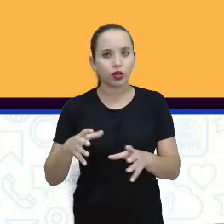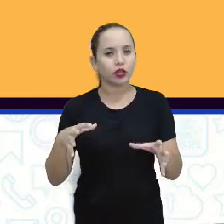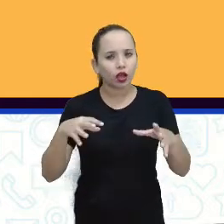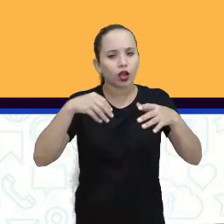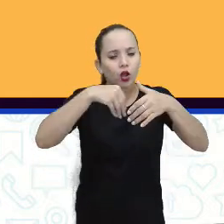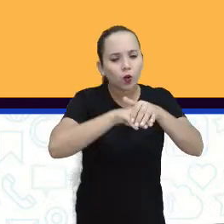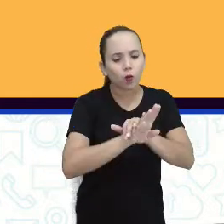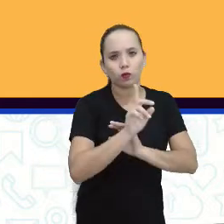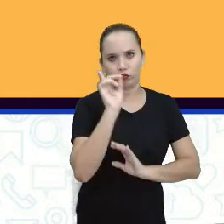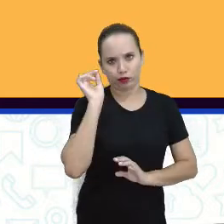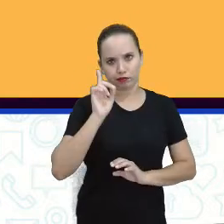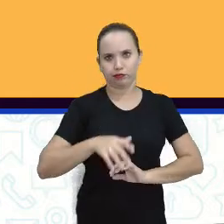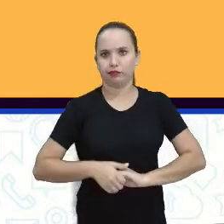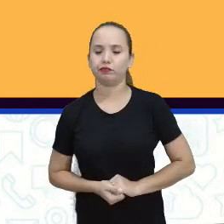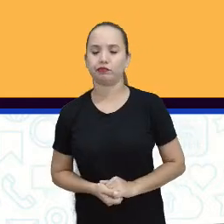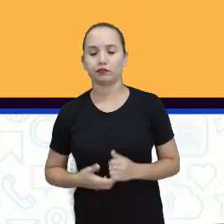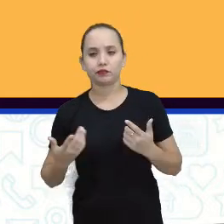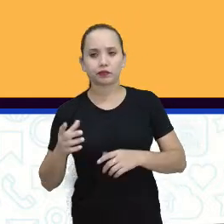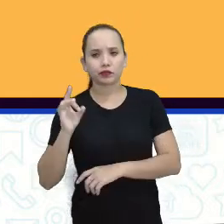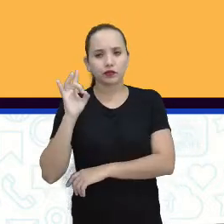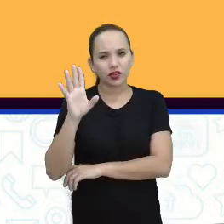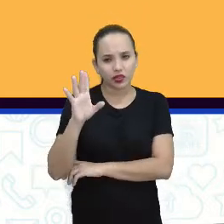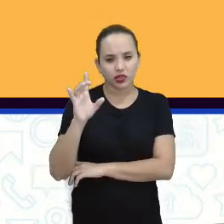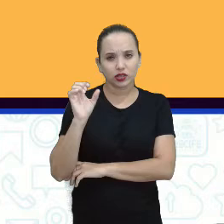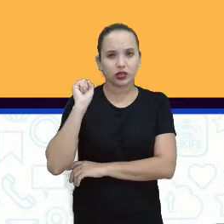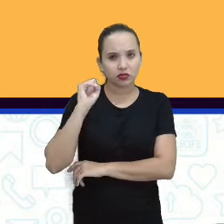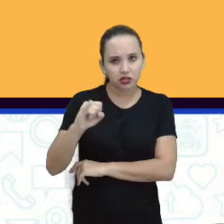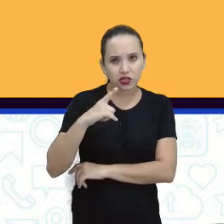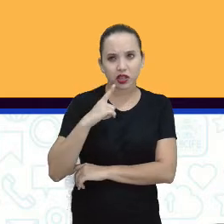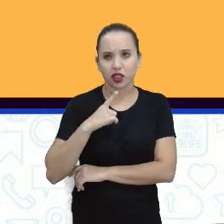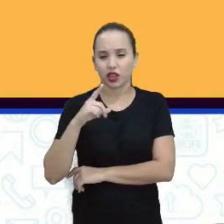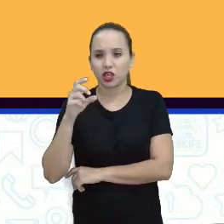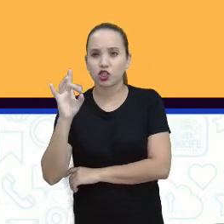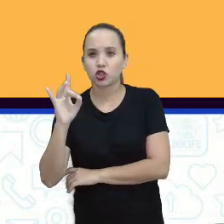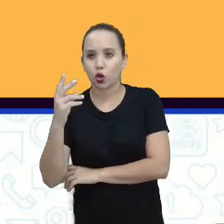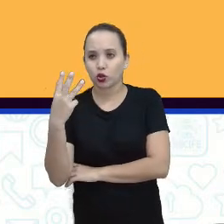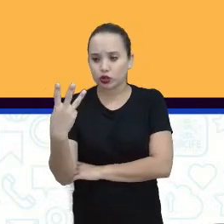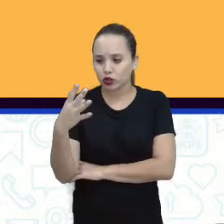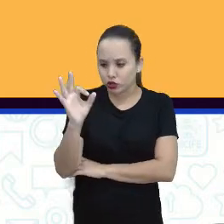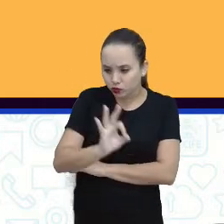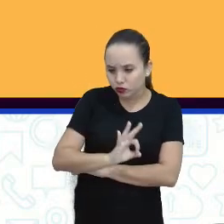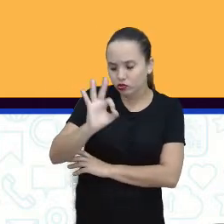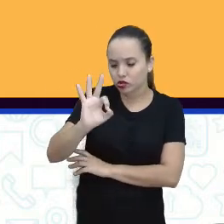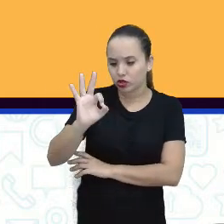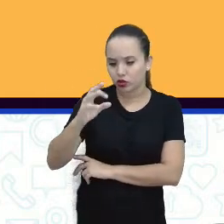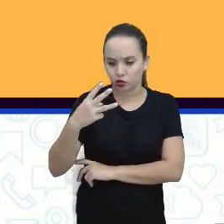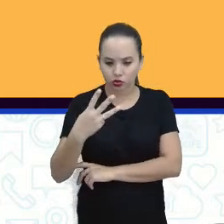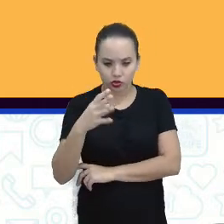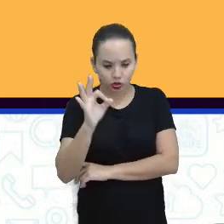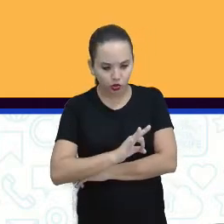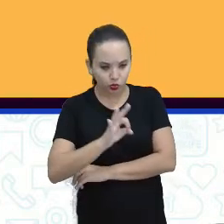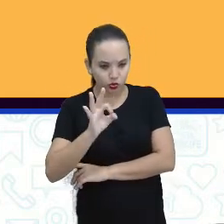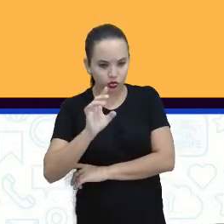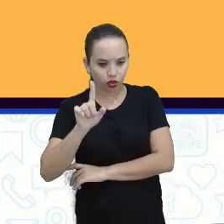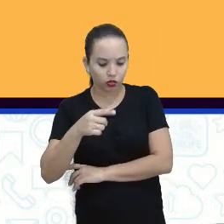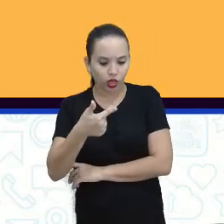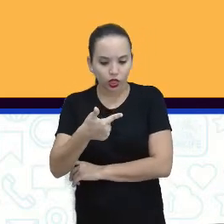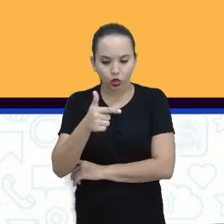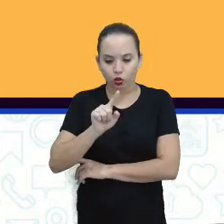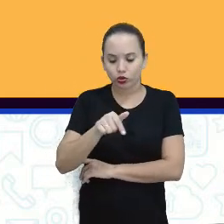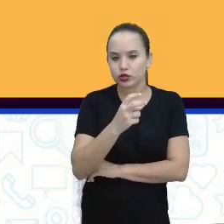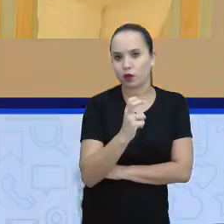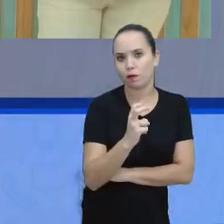lá. Então, vê, se a gente só tem 3%, desses 3%, né, cerca de